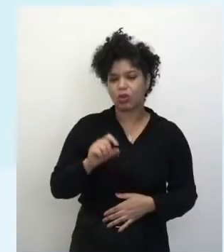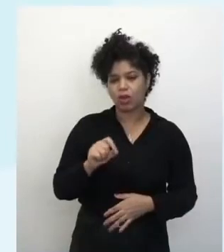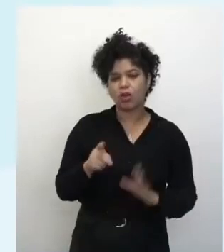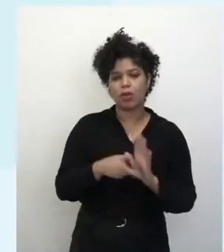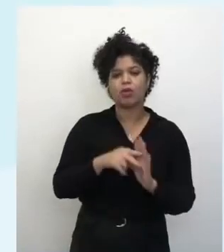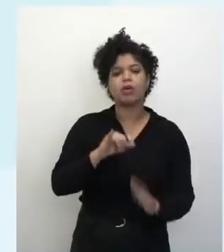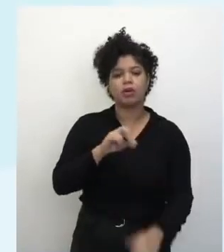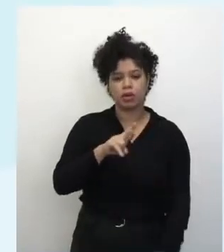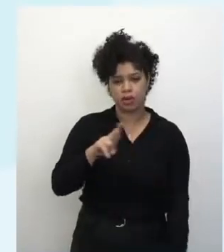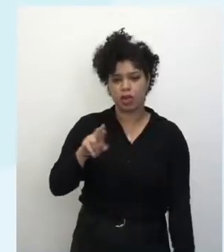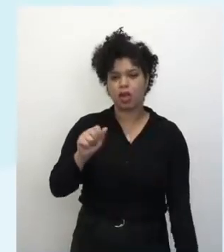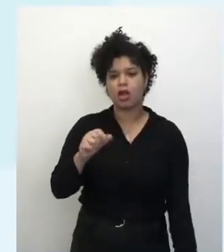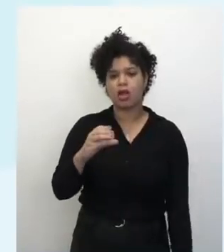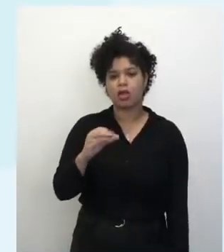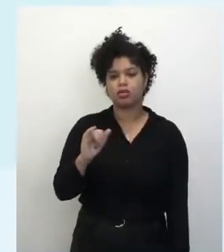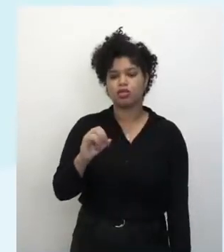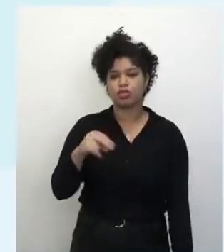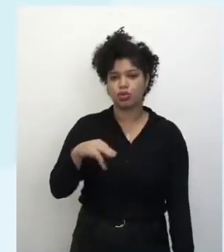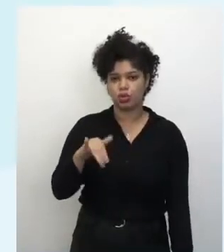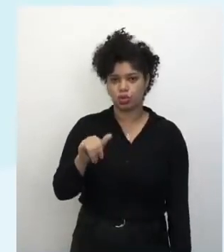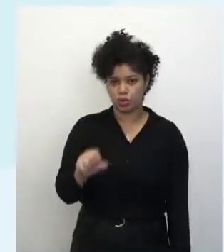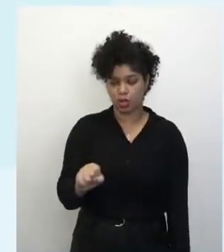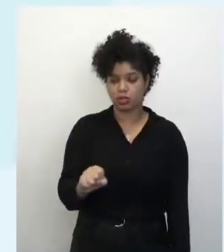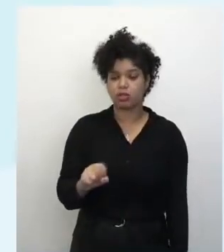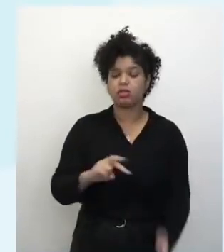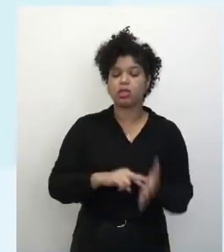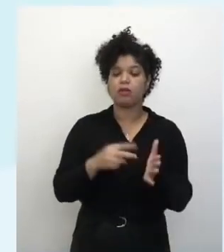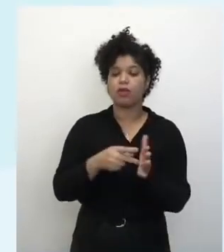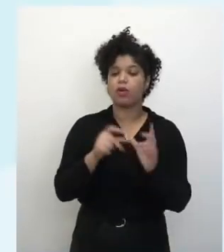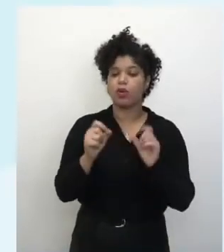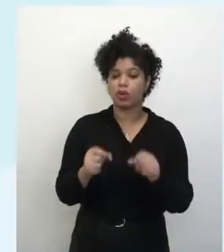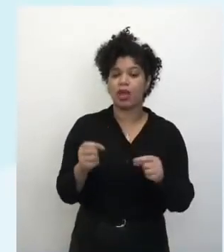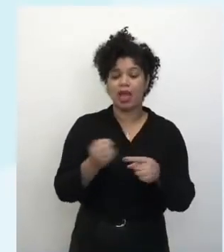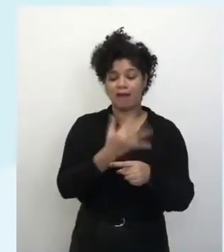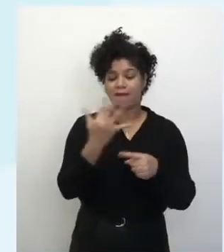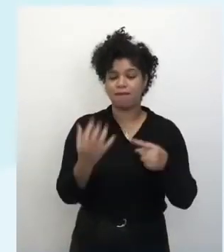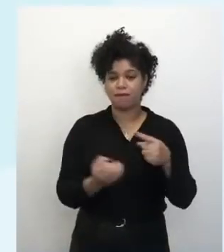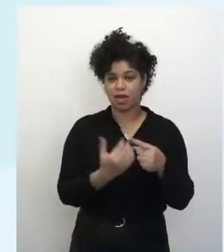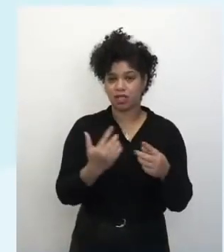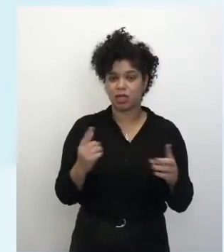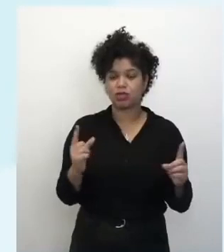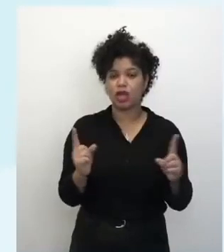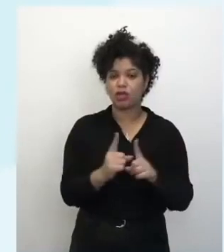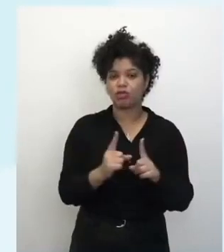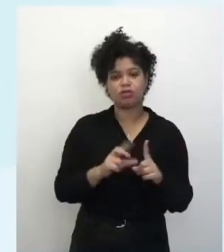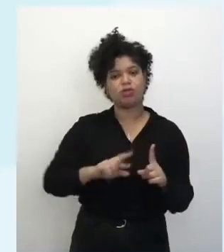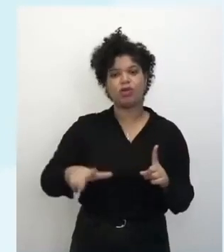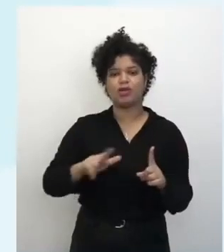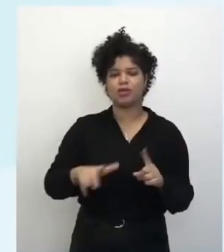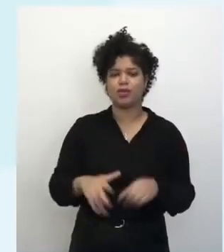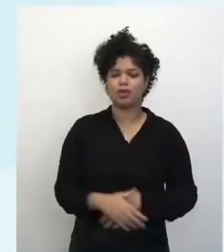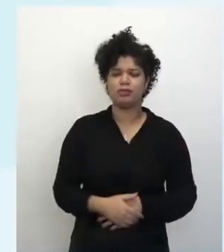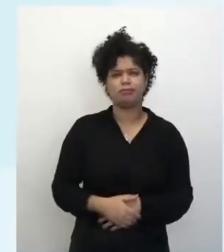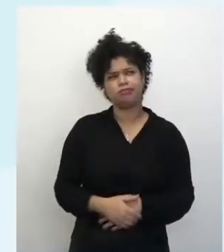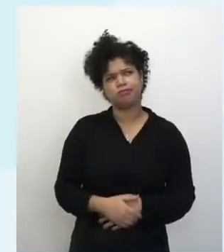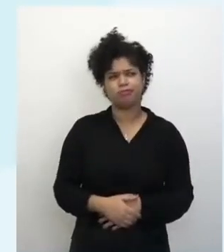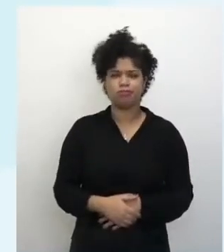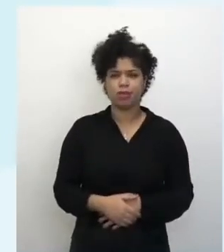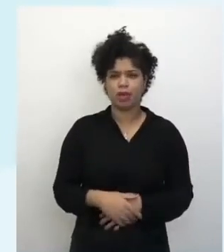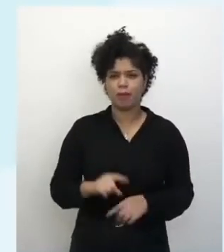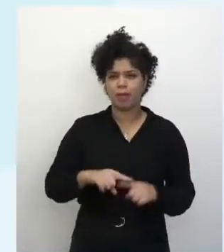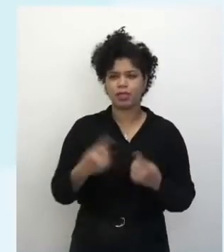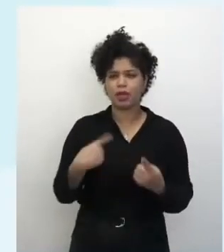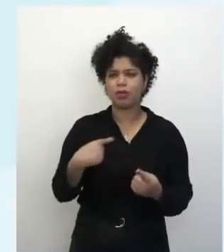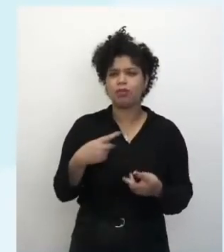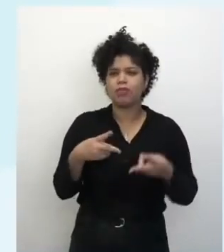irracionais. O que que são os irracionais? São aqueles que não vêm de frações irredutíveis. Ah, tá bom, professora, mas e? Bom, como que eu